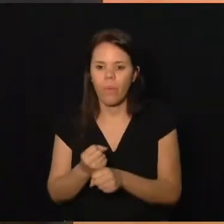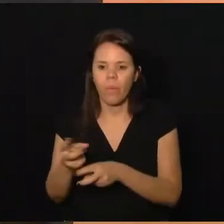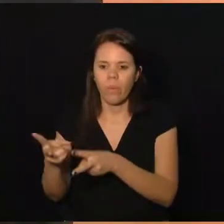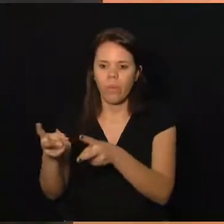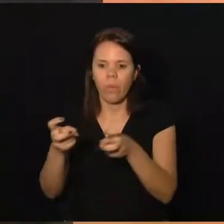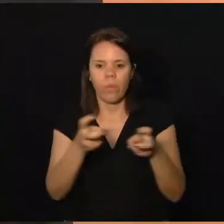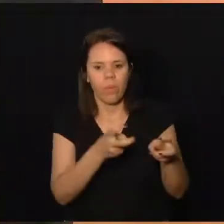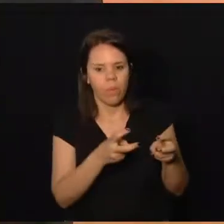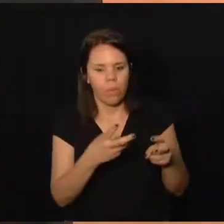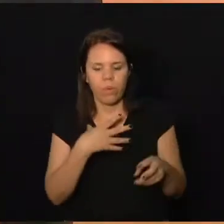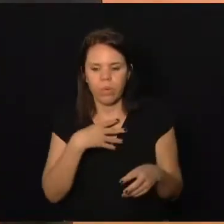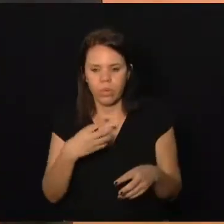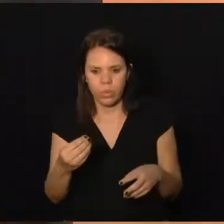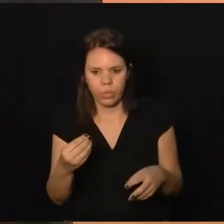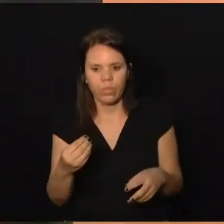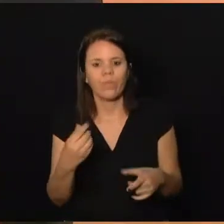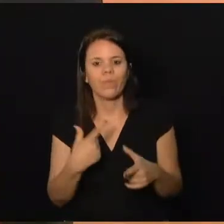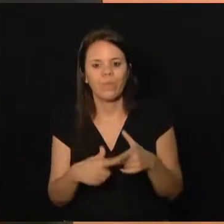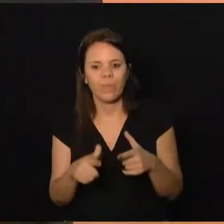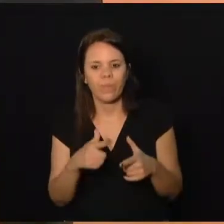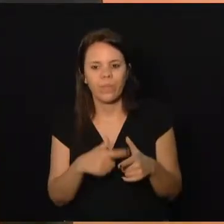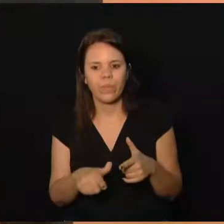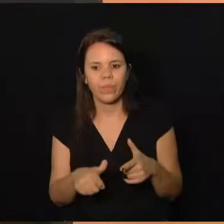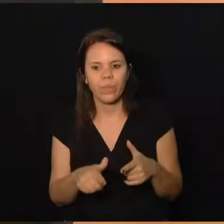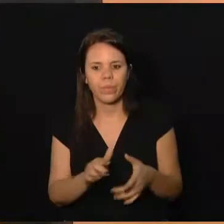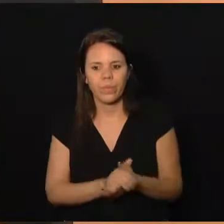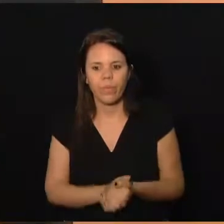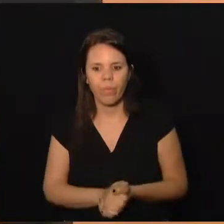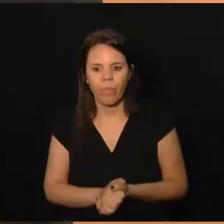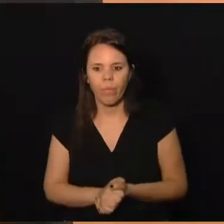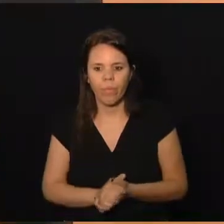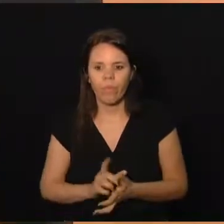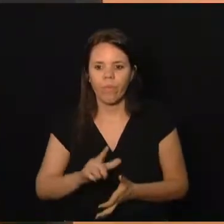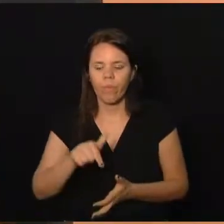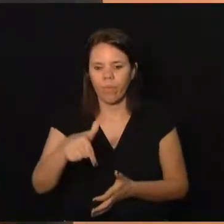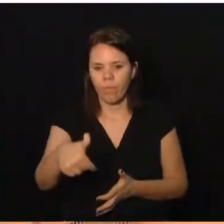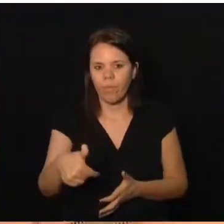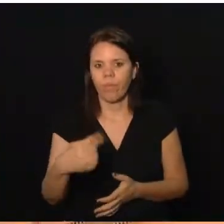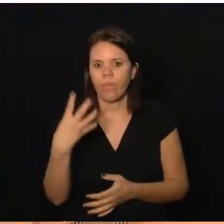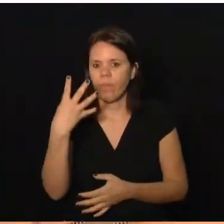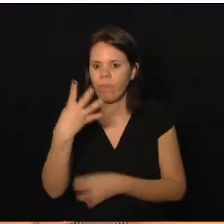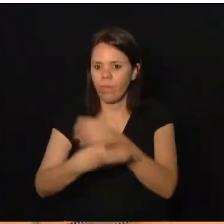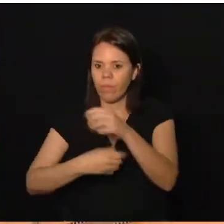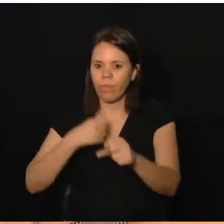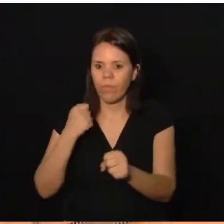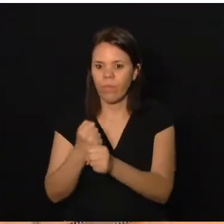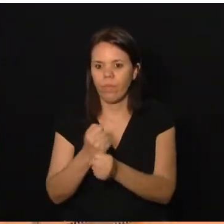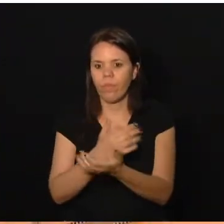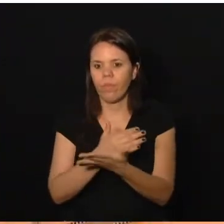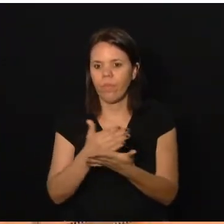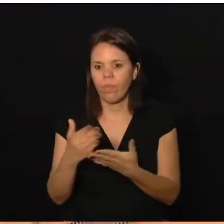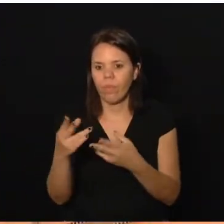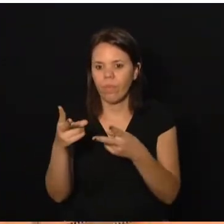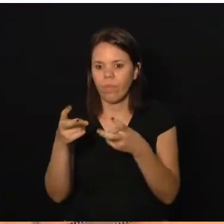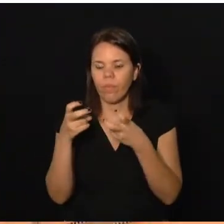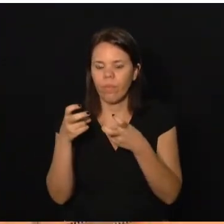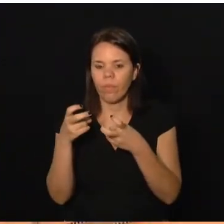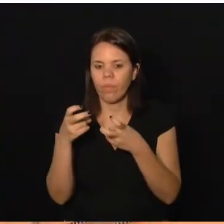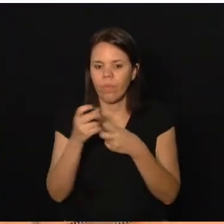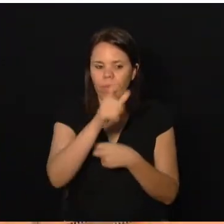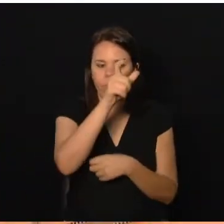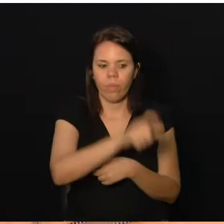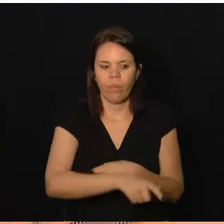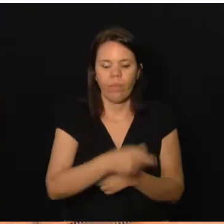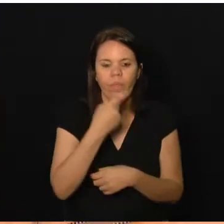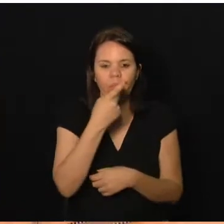perceber que o seu filho está com um problema. E depois desses 4 anos que ela começa a perceber, ou que alguém